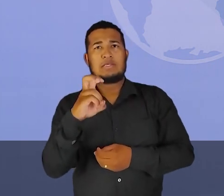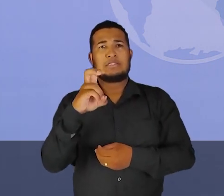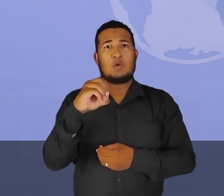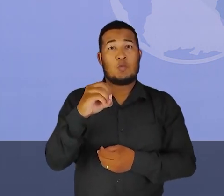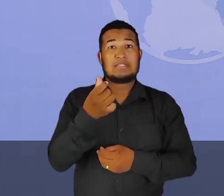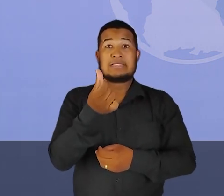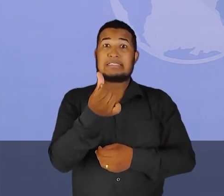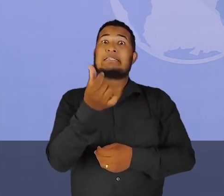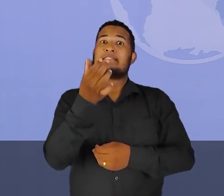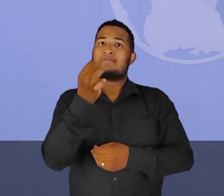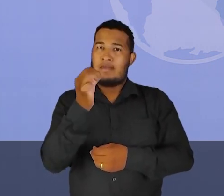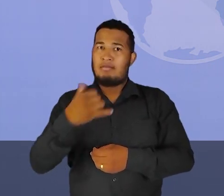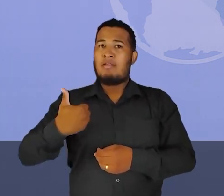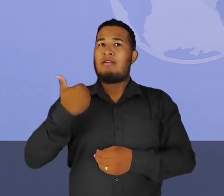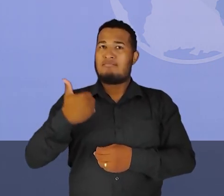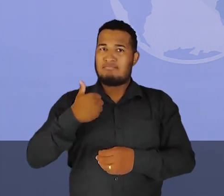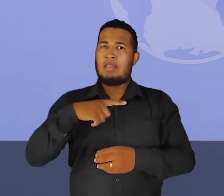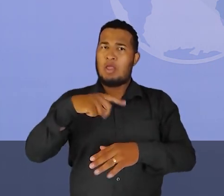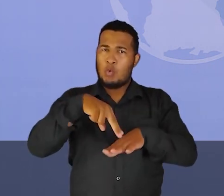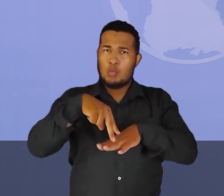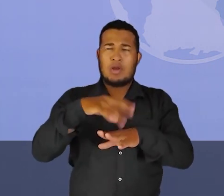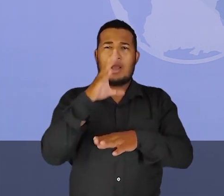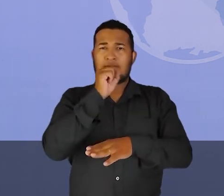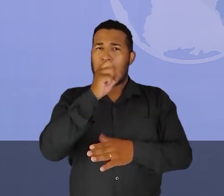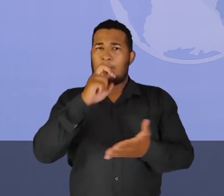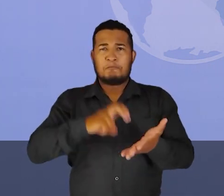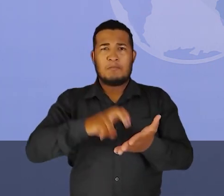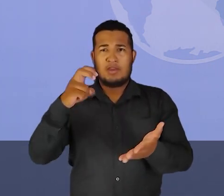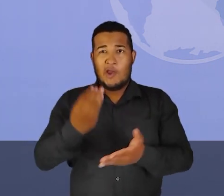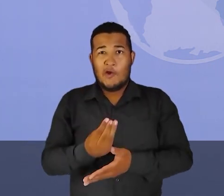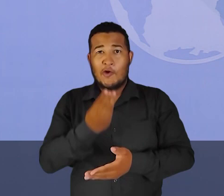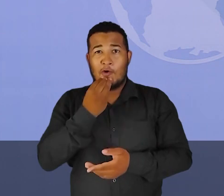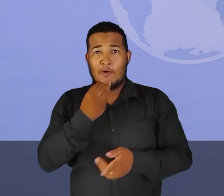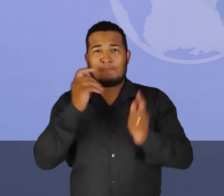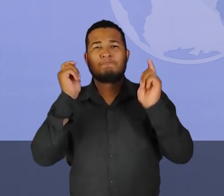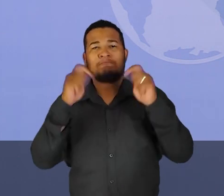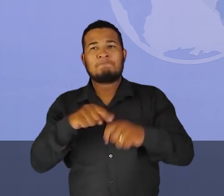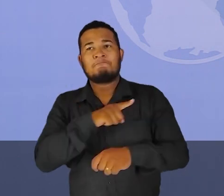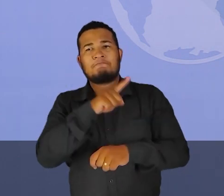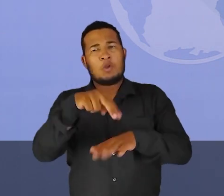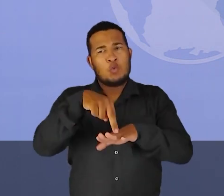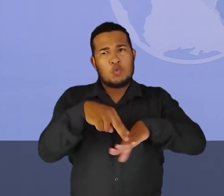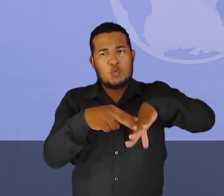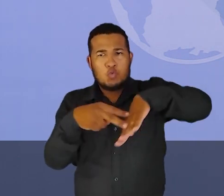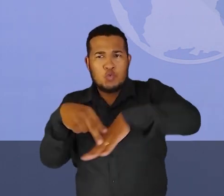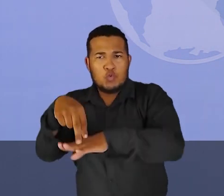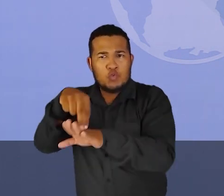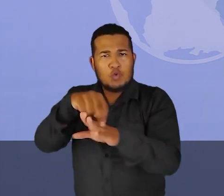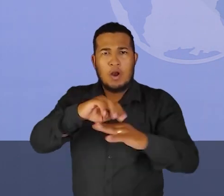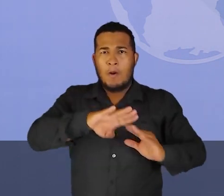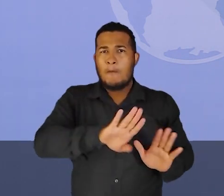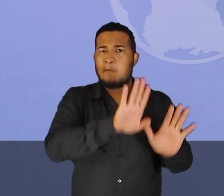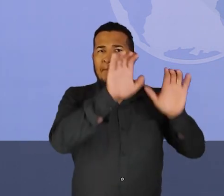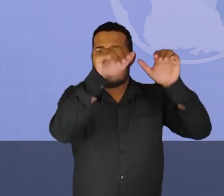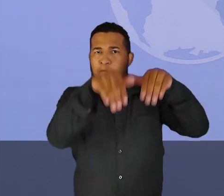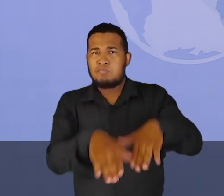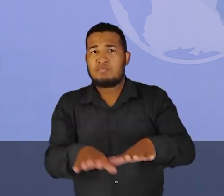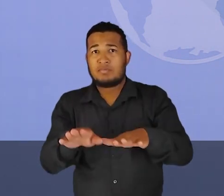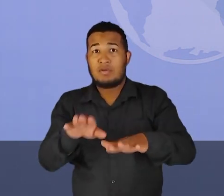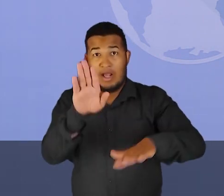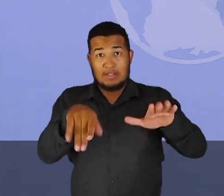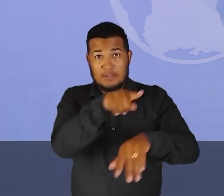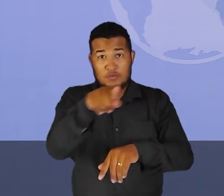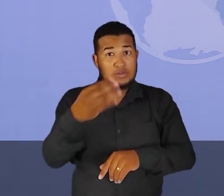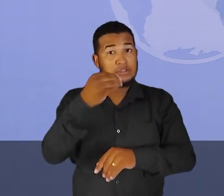60 anos, que todo sábado de manhã, quando tem oportunidade, vai estar lá vivenciando essas práticas de aventura. E talvez você já